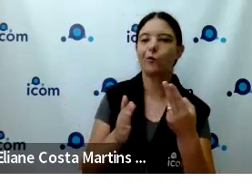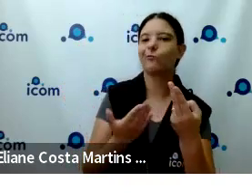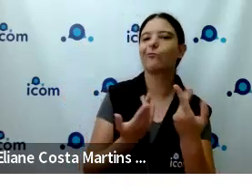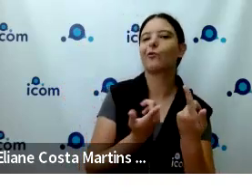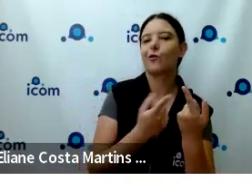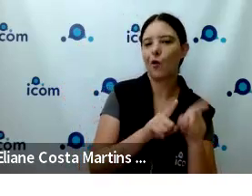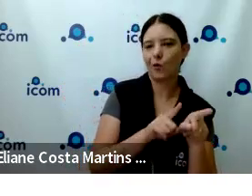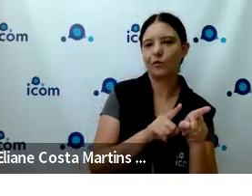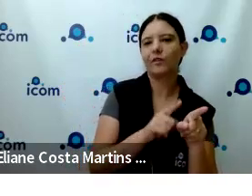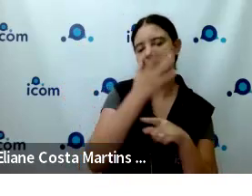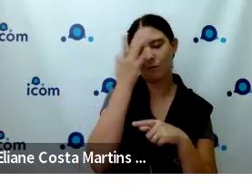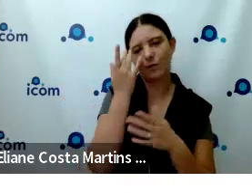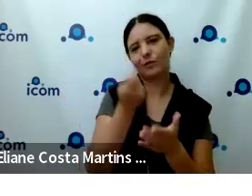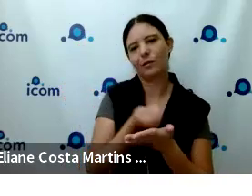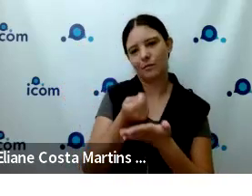do contribuinte.